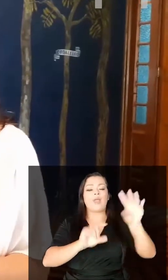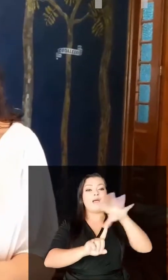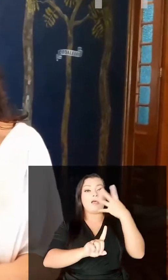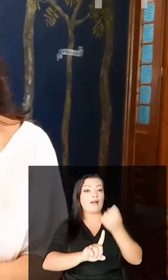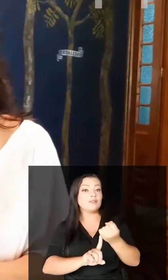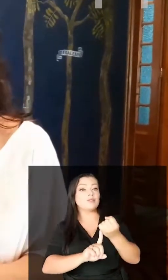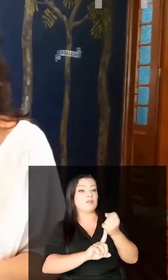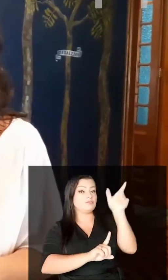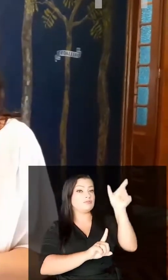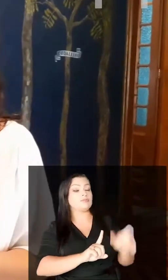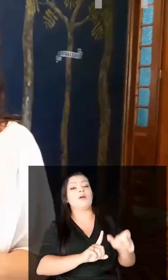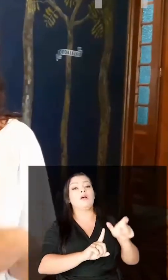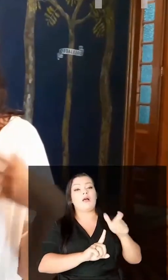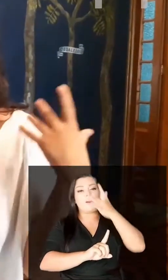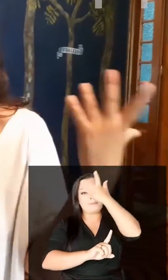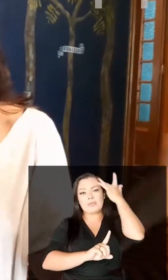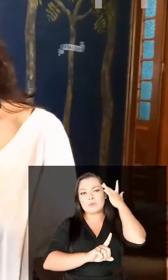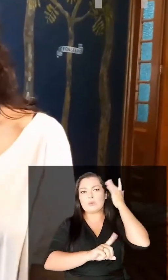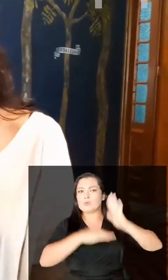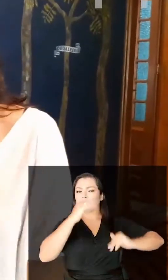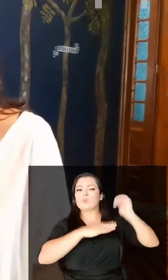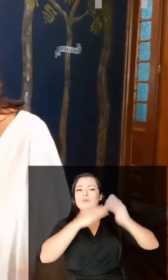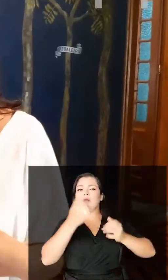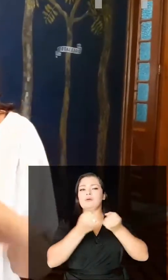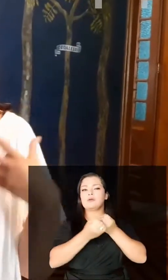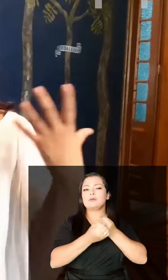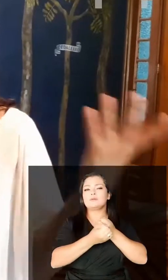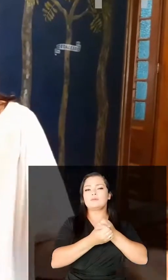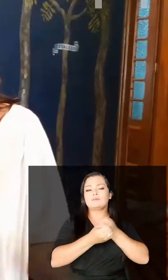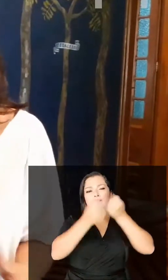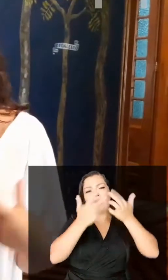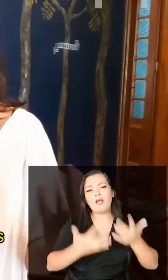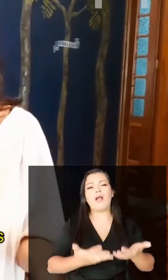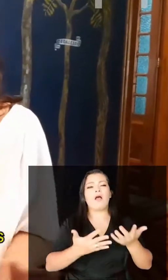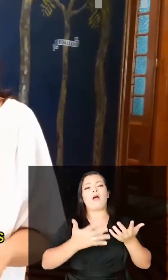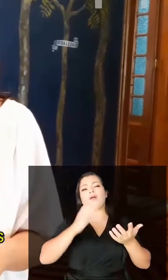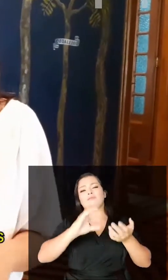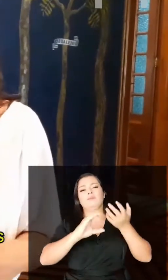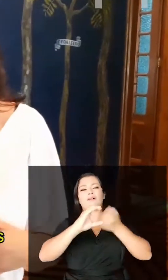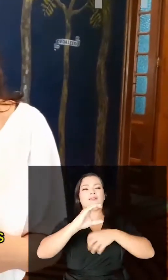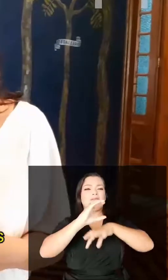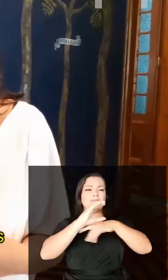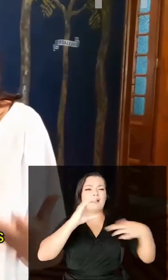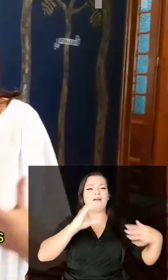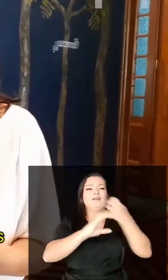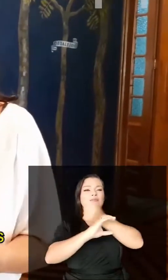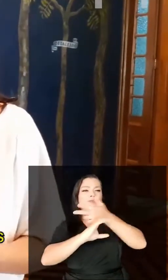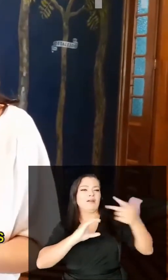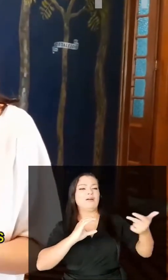com algum pesquisador científico, falando sobre aspectos da flora, fauna, ecologia, E depois tem